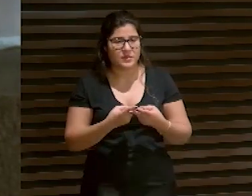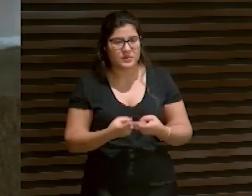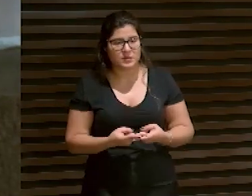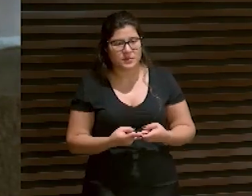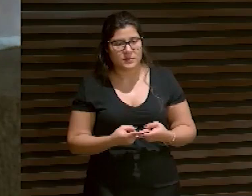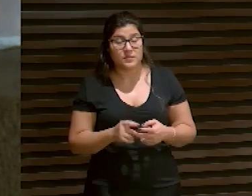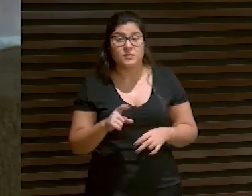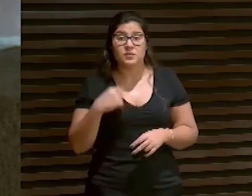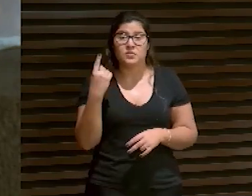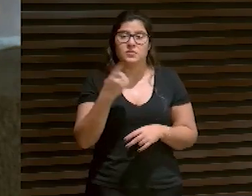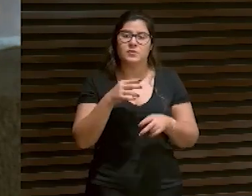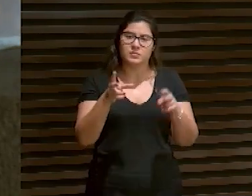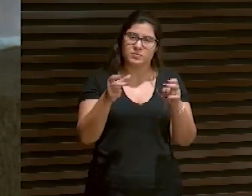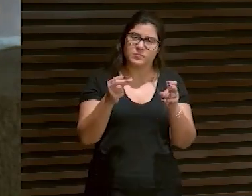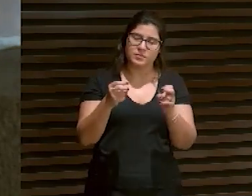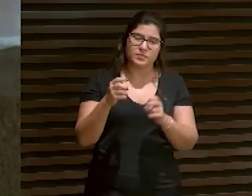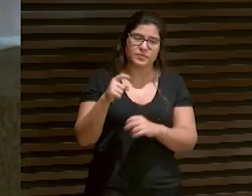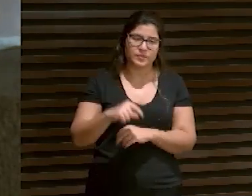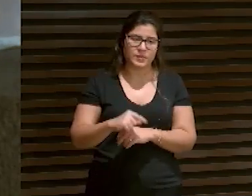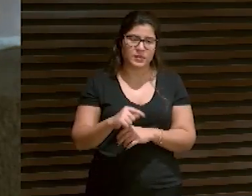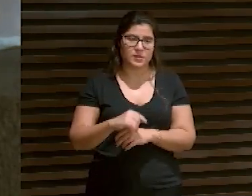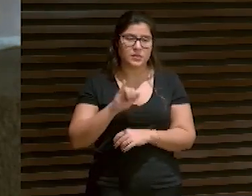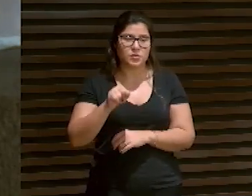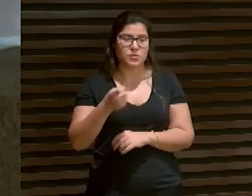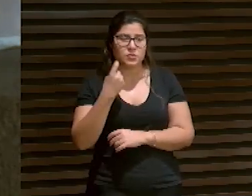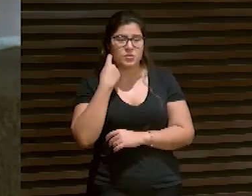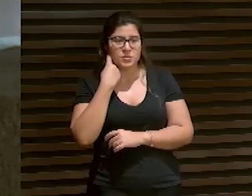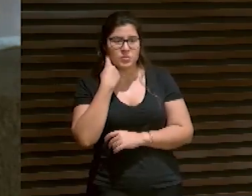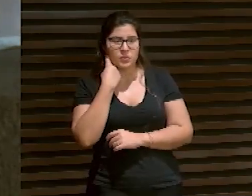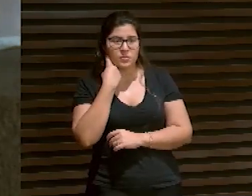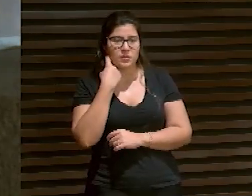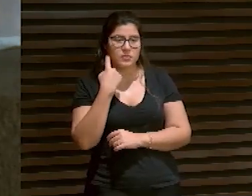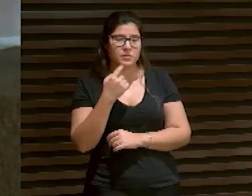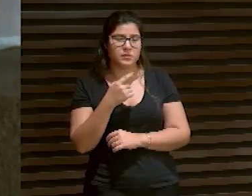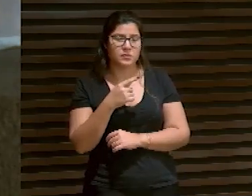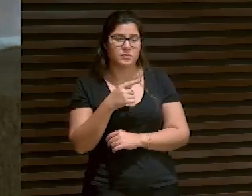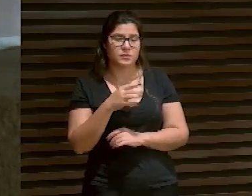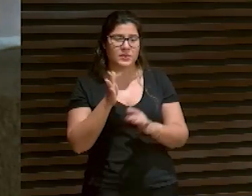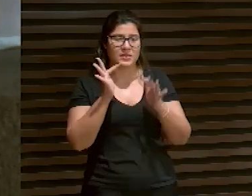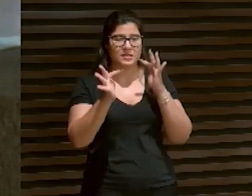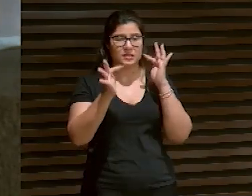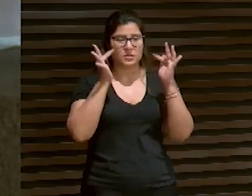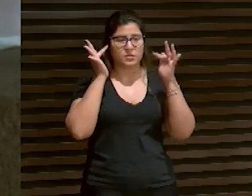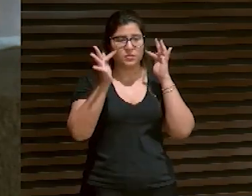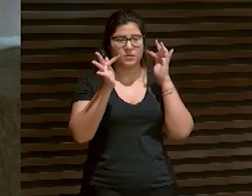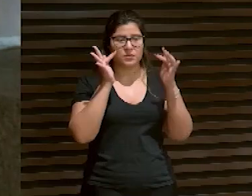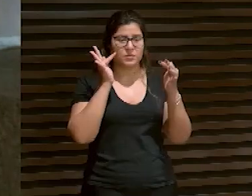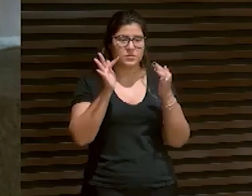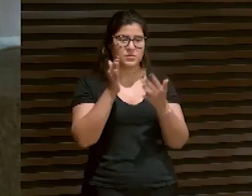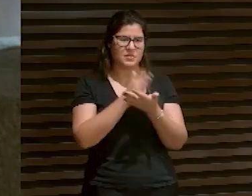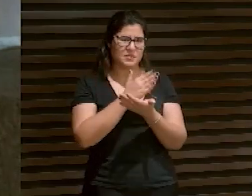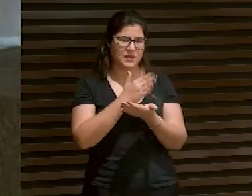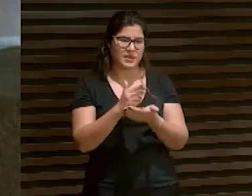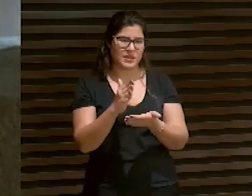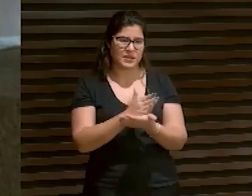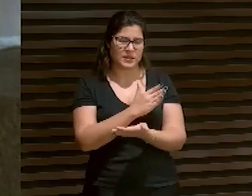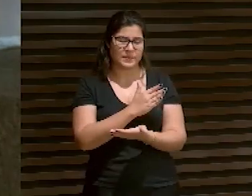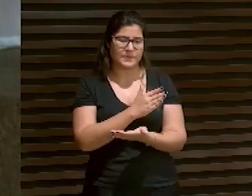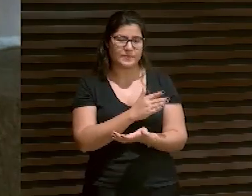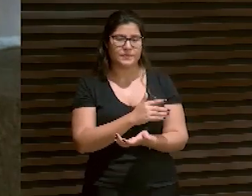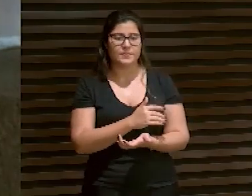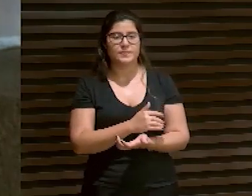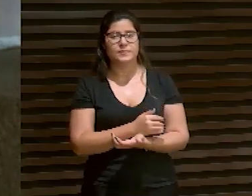percebemos aqui também que Jonas, ele tem uma teologia pela metade. Ele tem uma